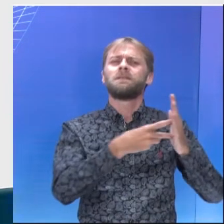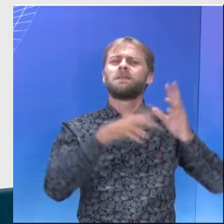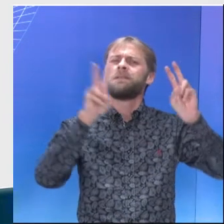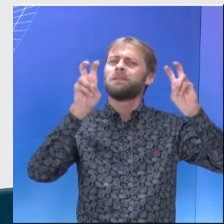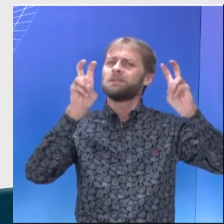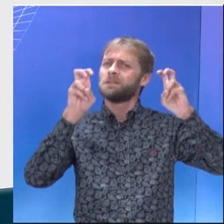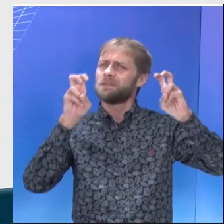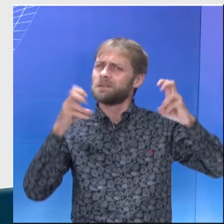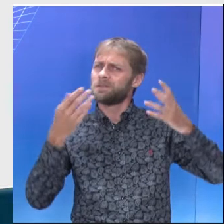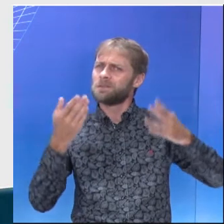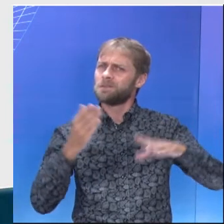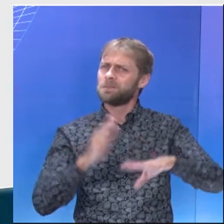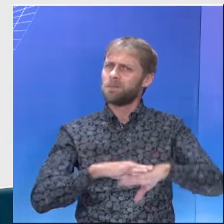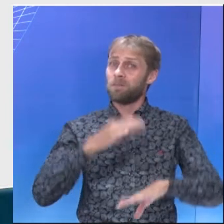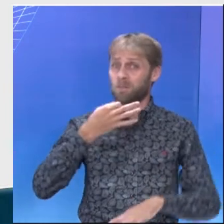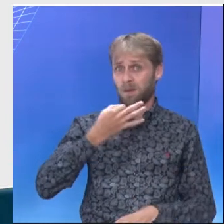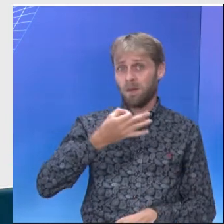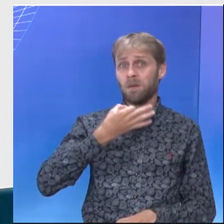assuntos mais comentados